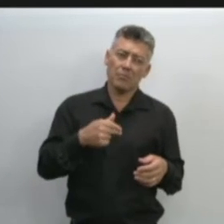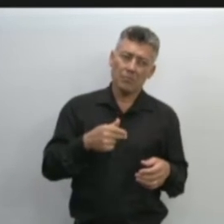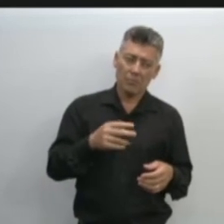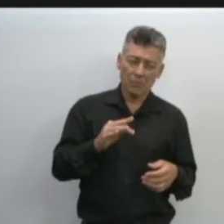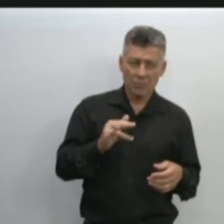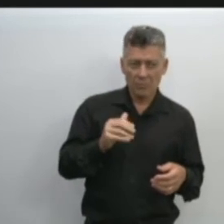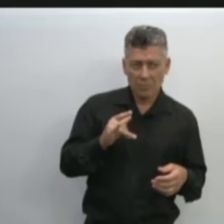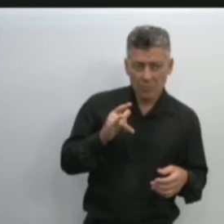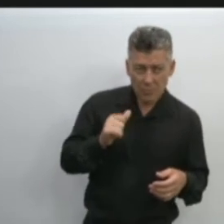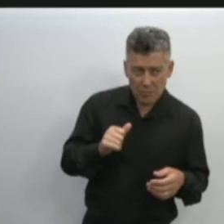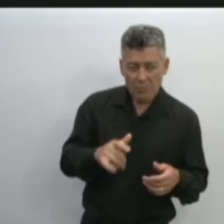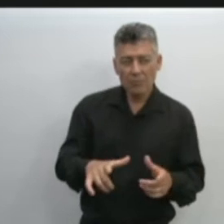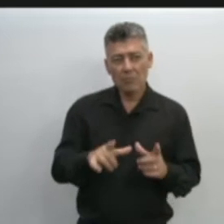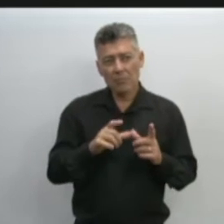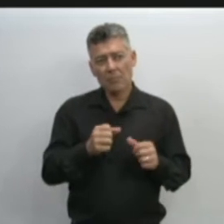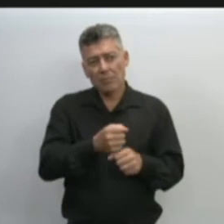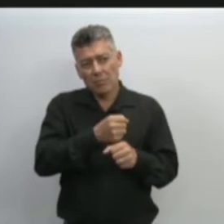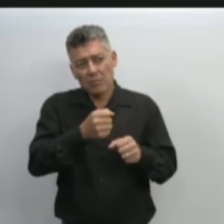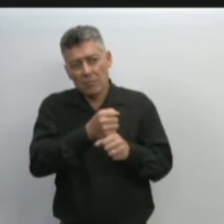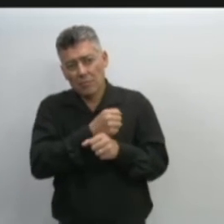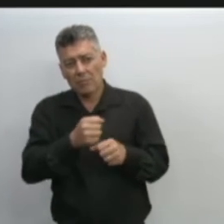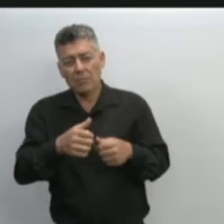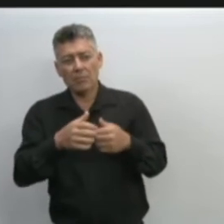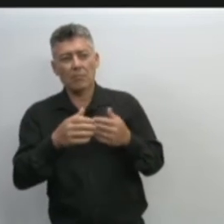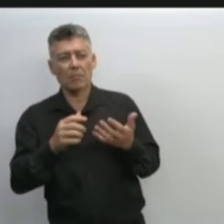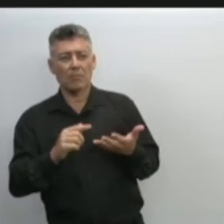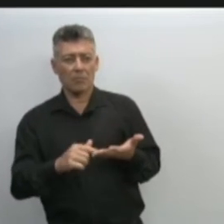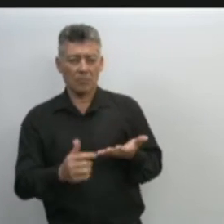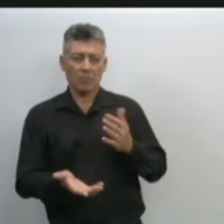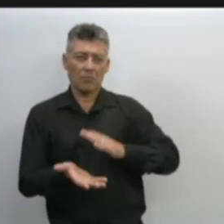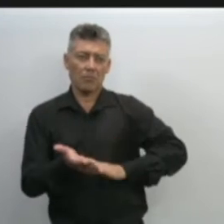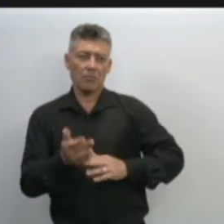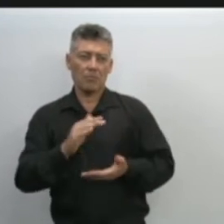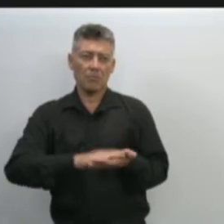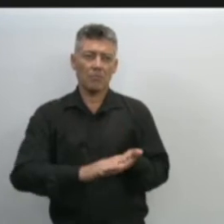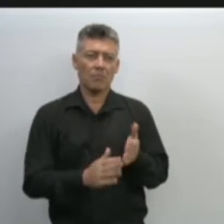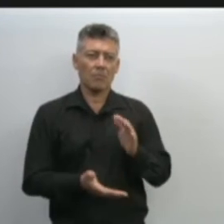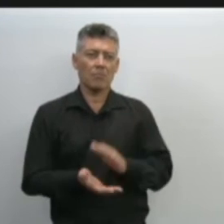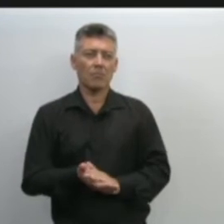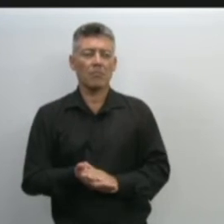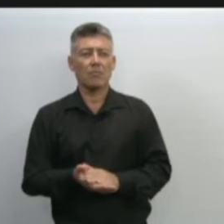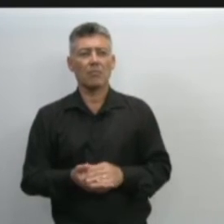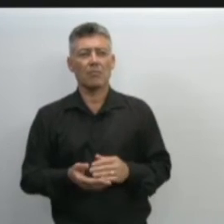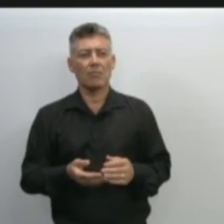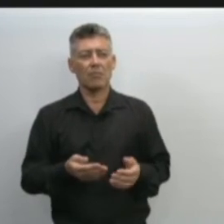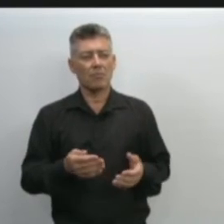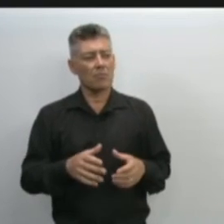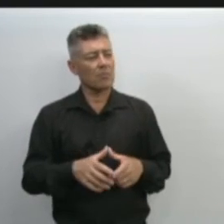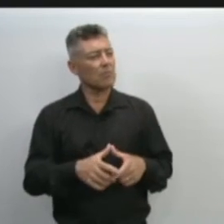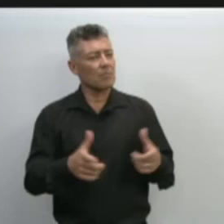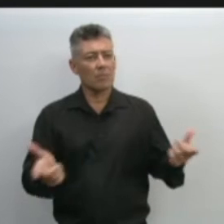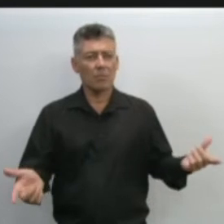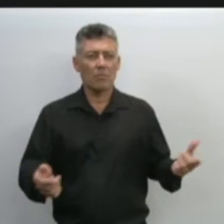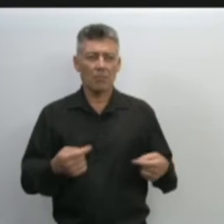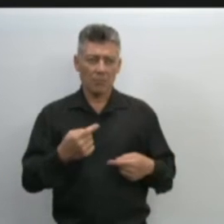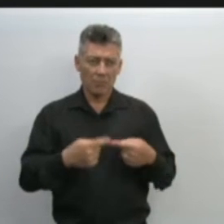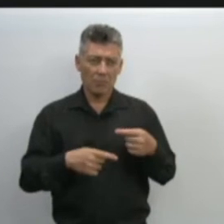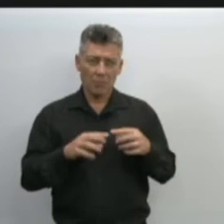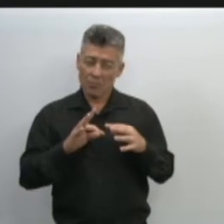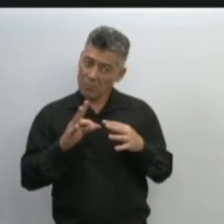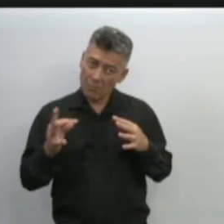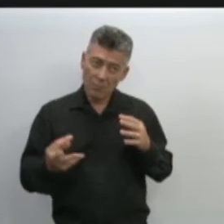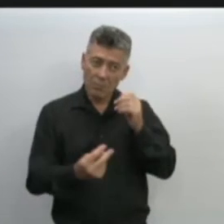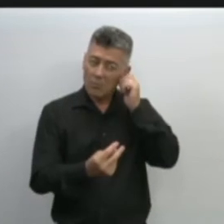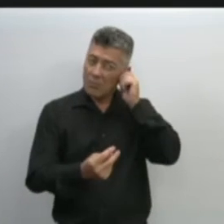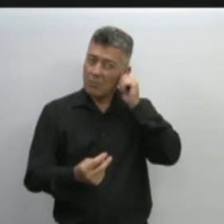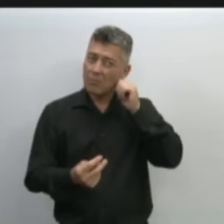foi um projeto de lei construído a muitas mãos, porque é um projeto de lei transversal e uma política integral. Então, o